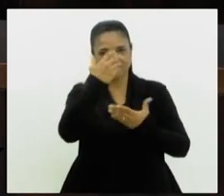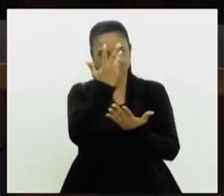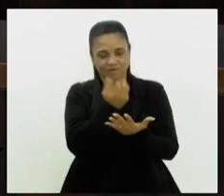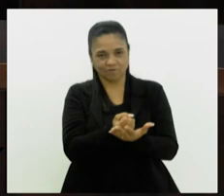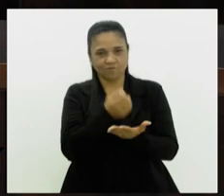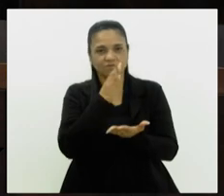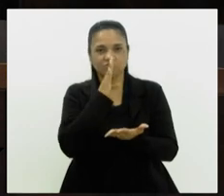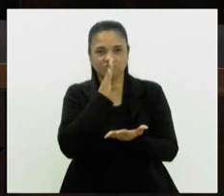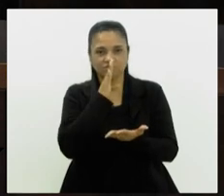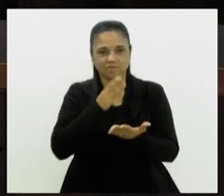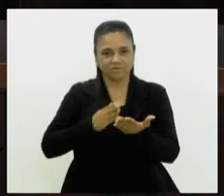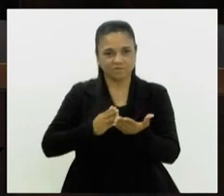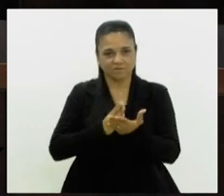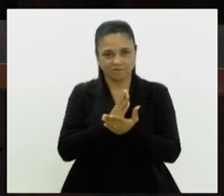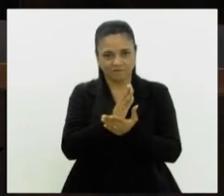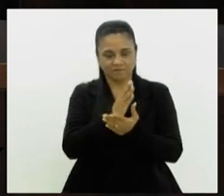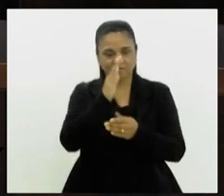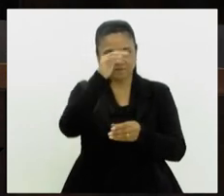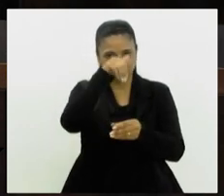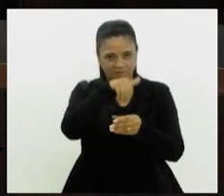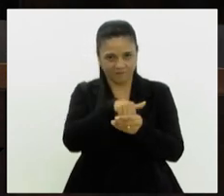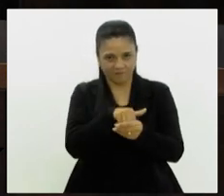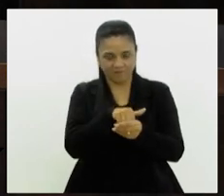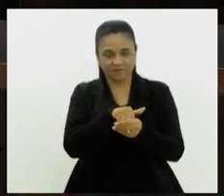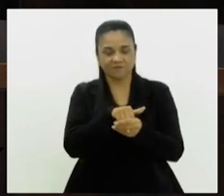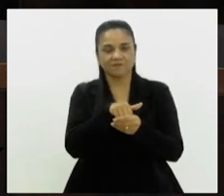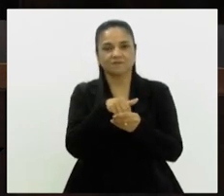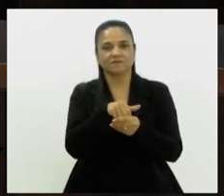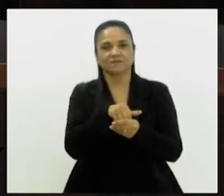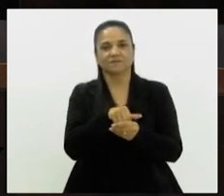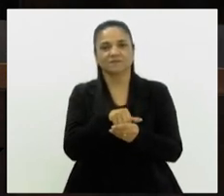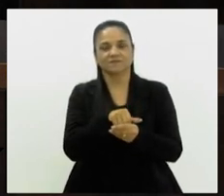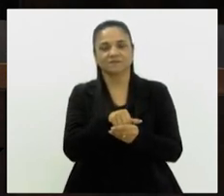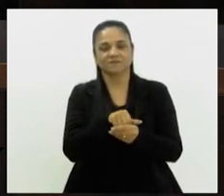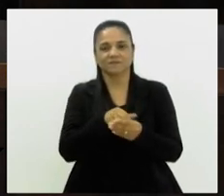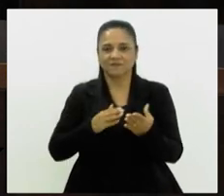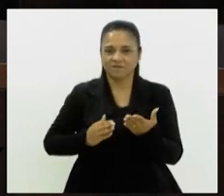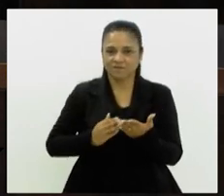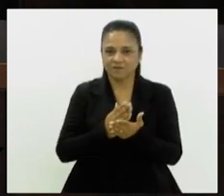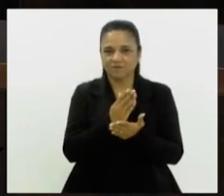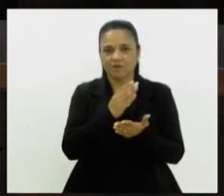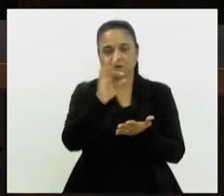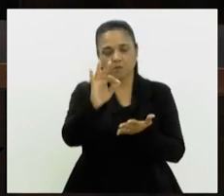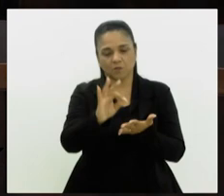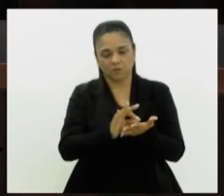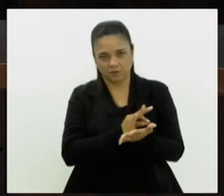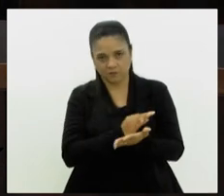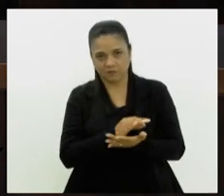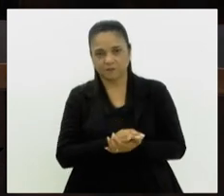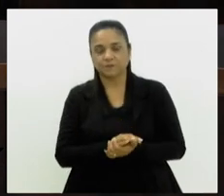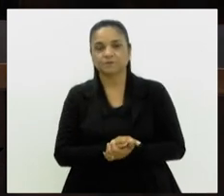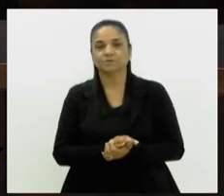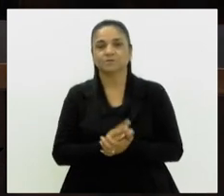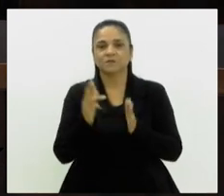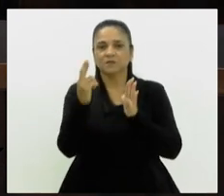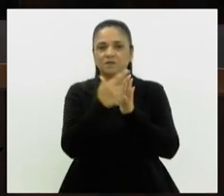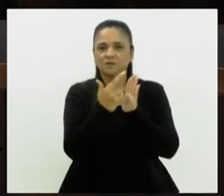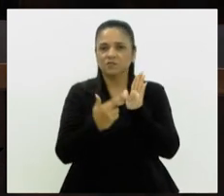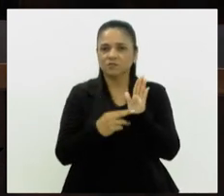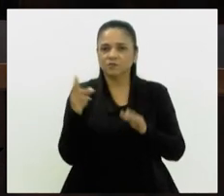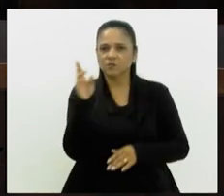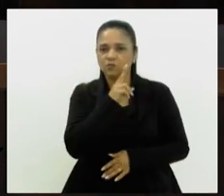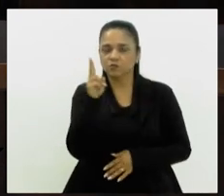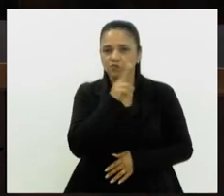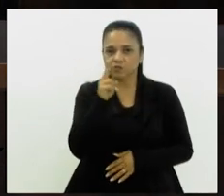votação. Os senhores que aprovam permaneçam como estão. Aprovado, vai à promulgação. Em regime de urgência, em